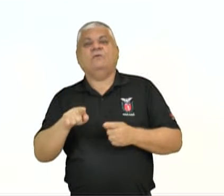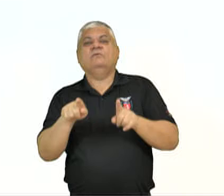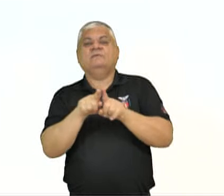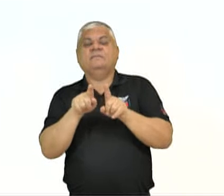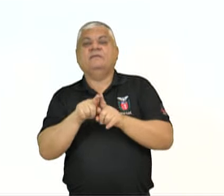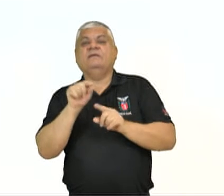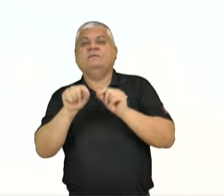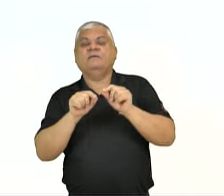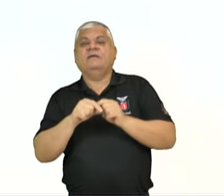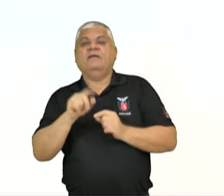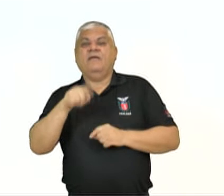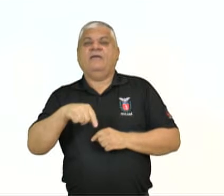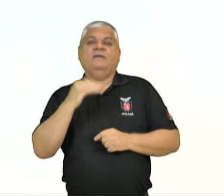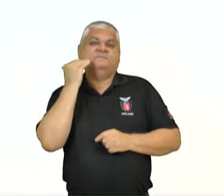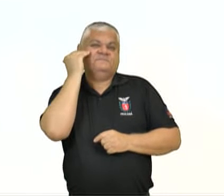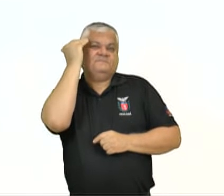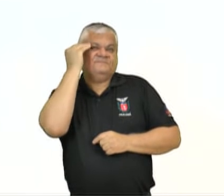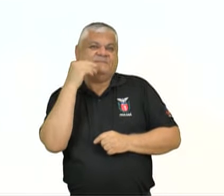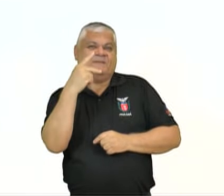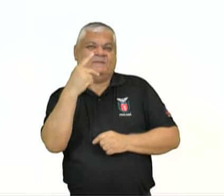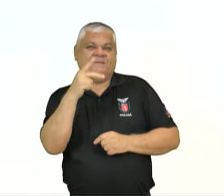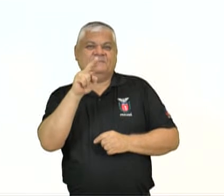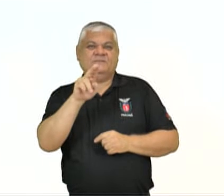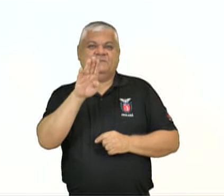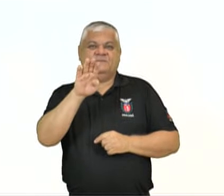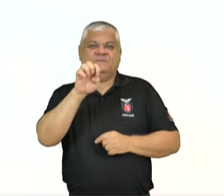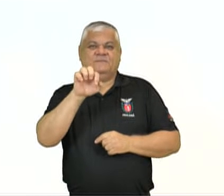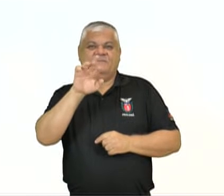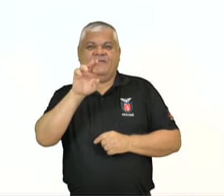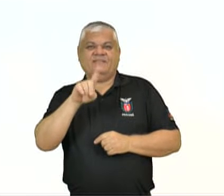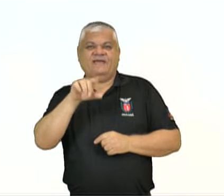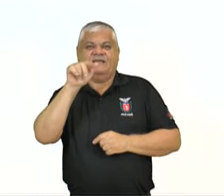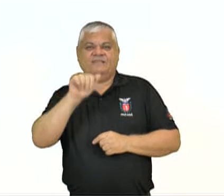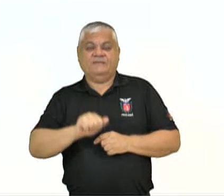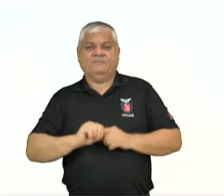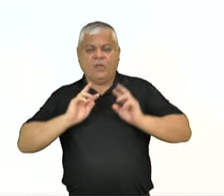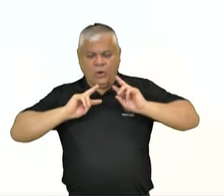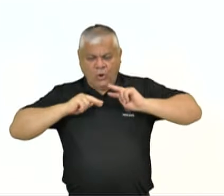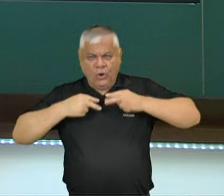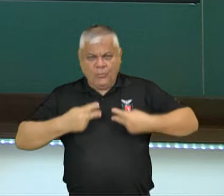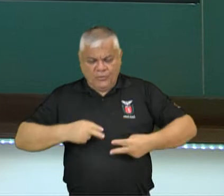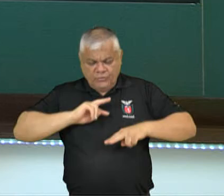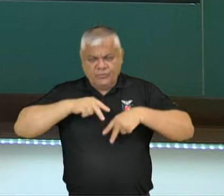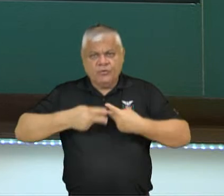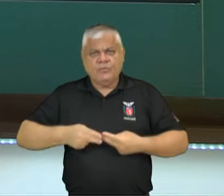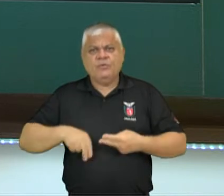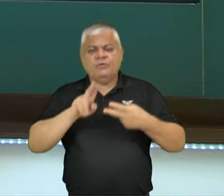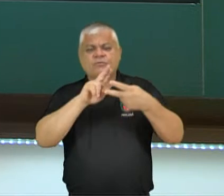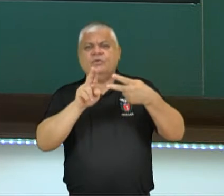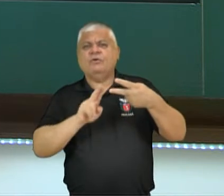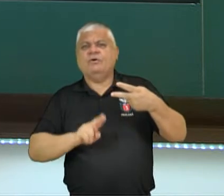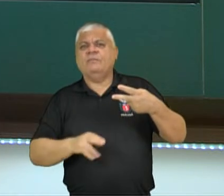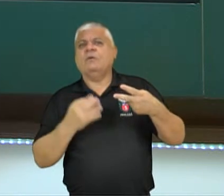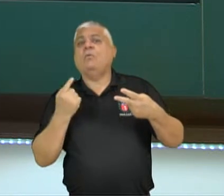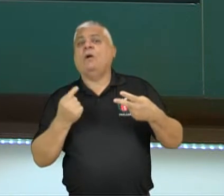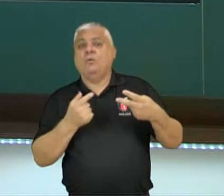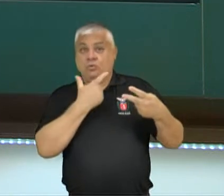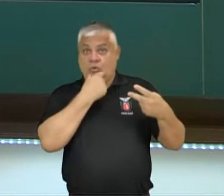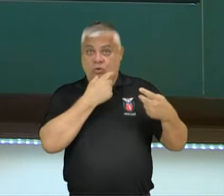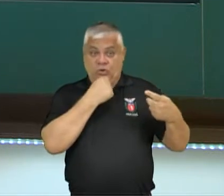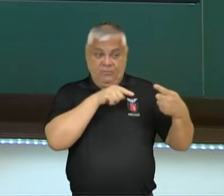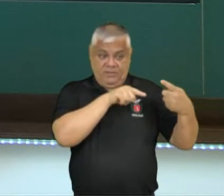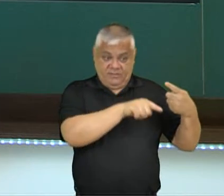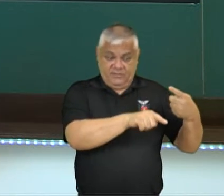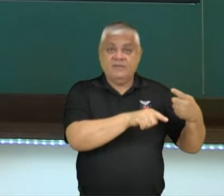é chamado de puberdade. Quais são os hormônios sexuais envolvidos na puberdade? Então, como que é o nome